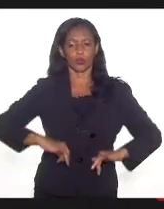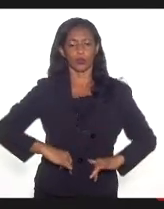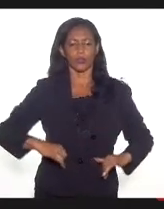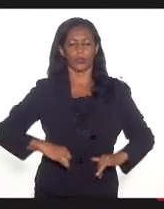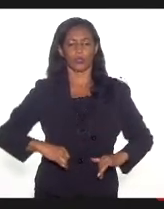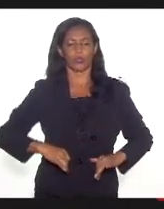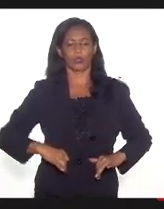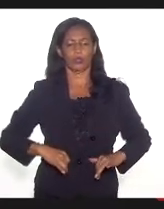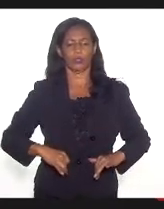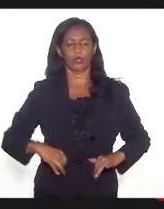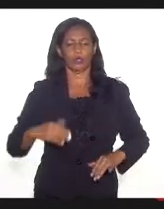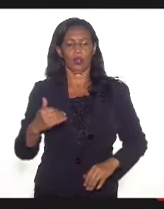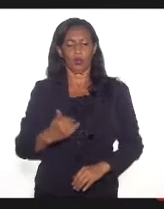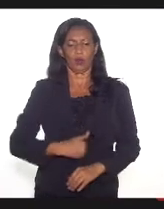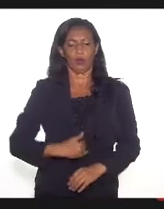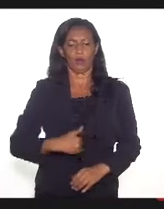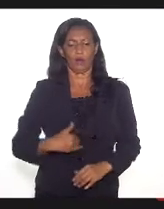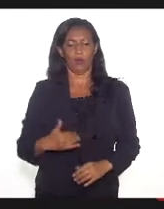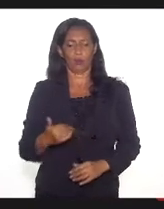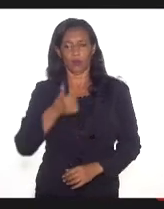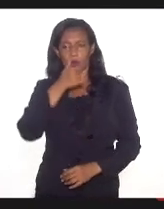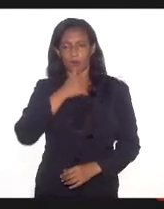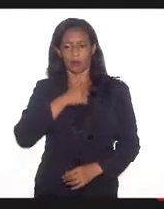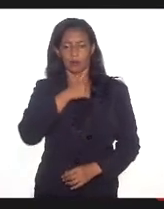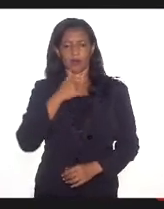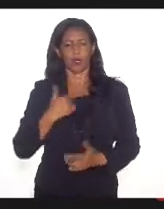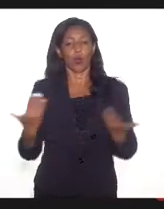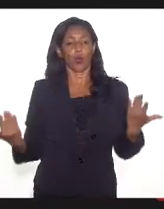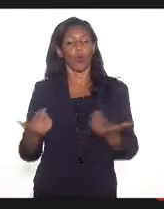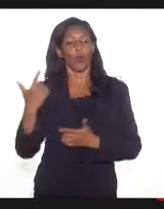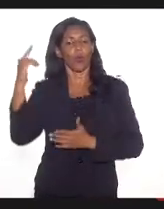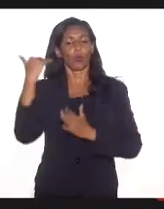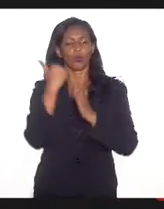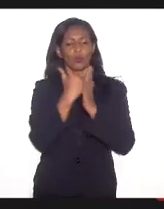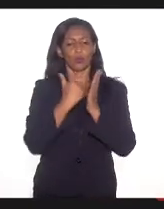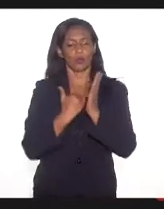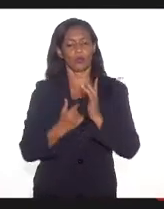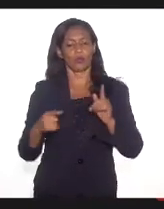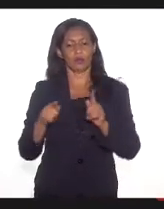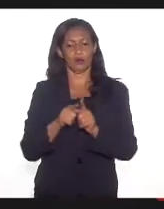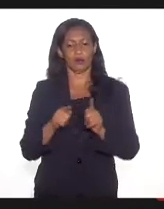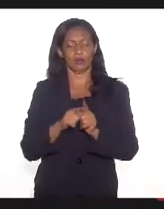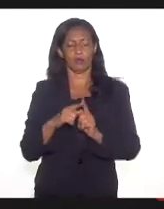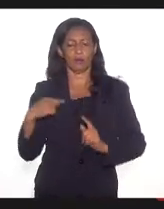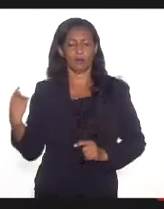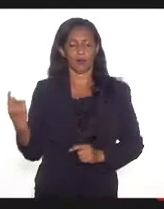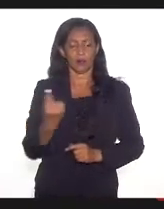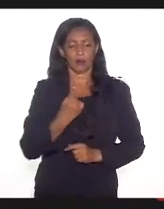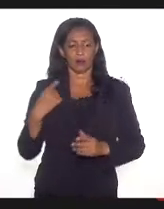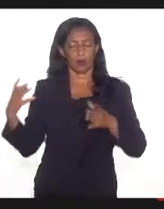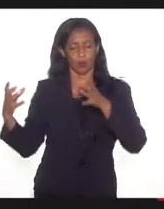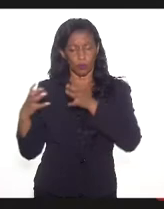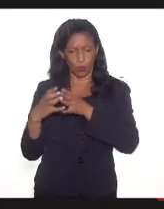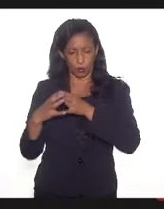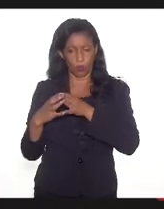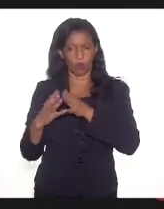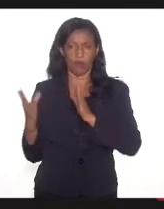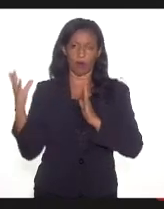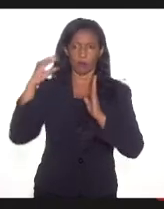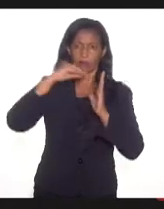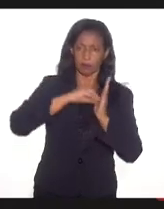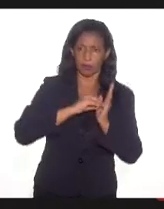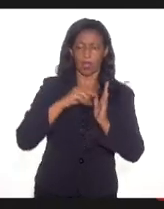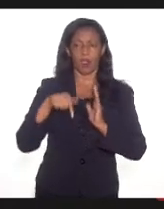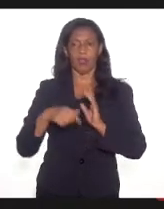com a fome e com a miséria. É um outro programa que a gente vai implementar